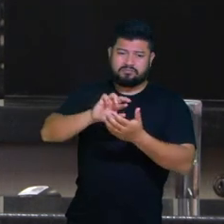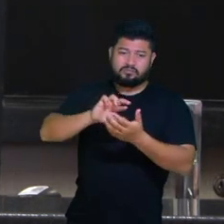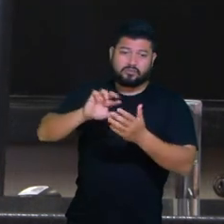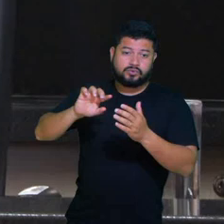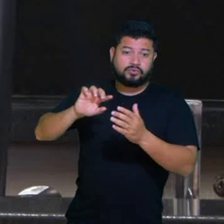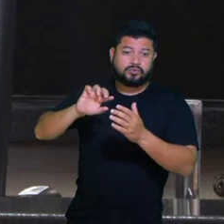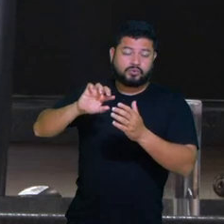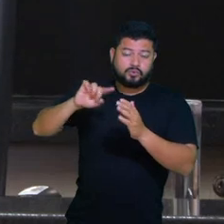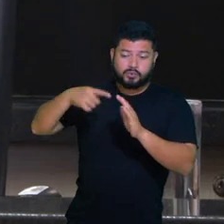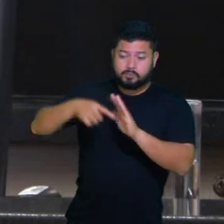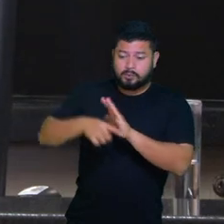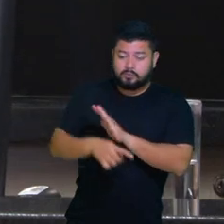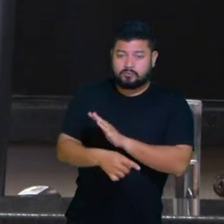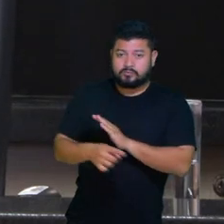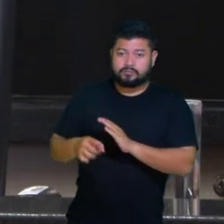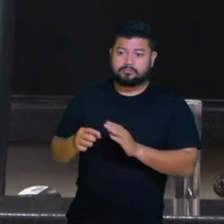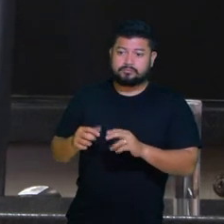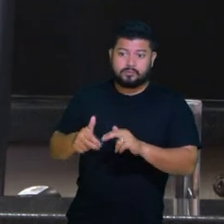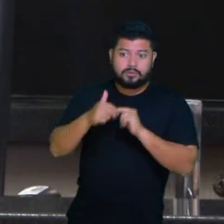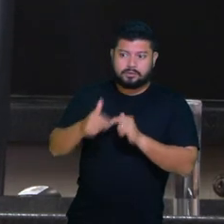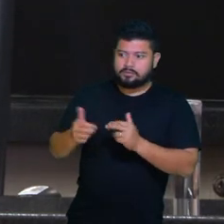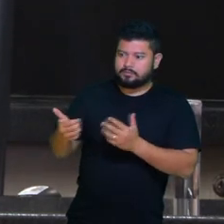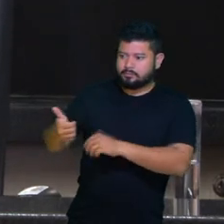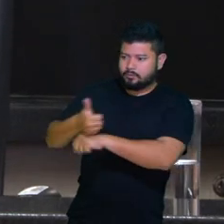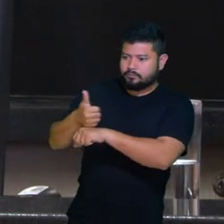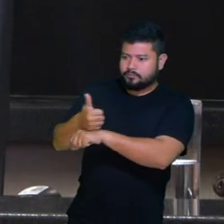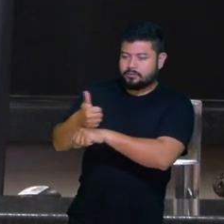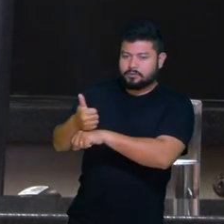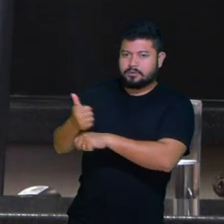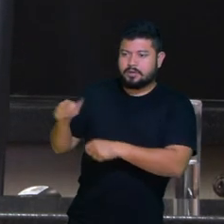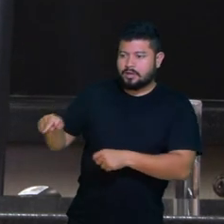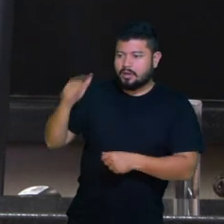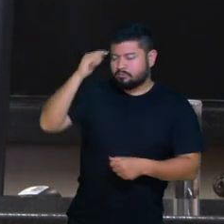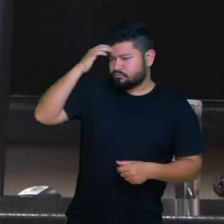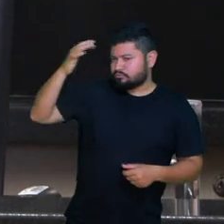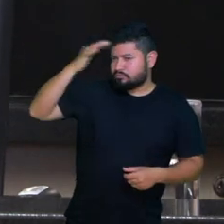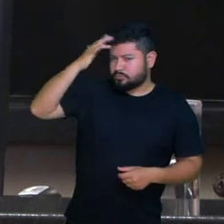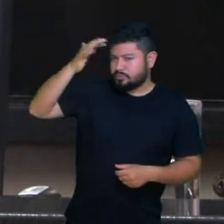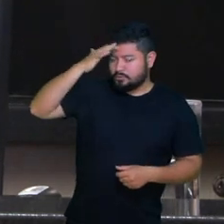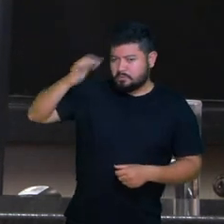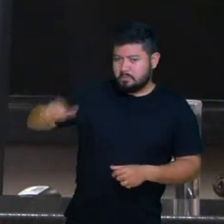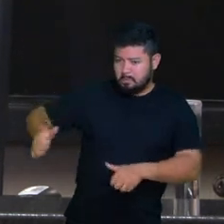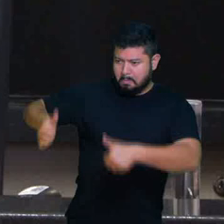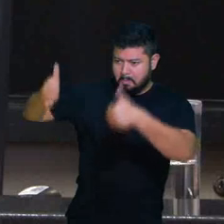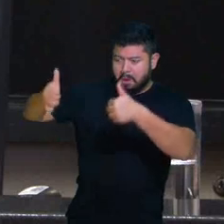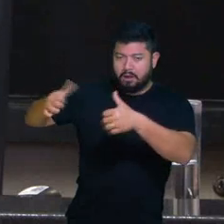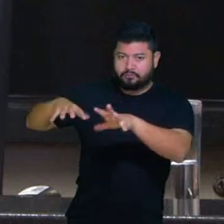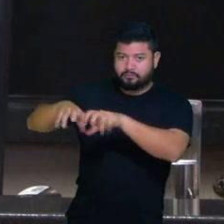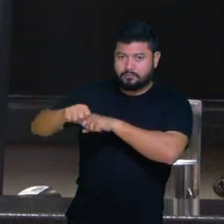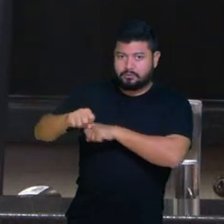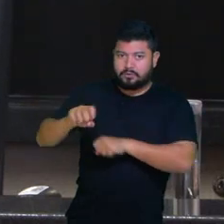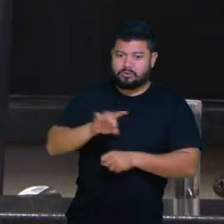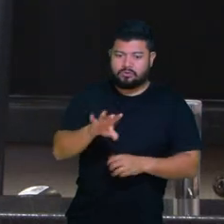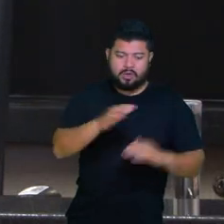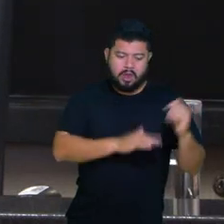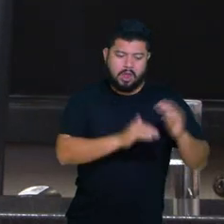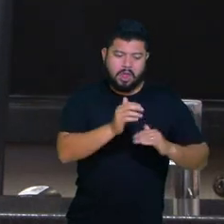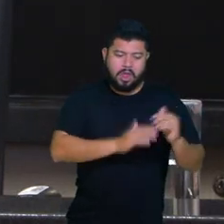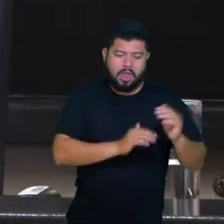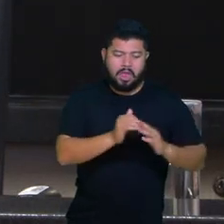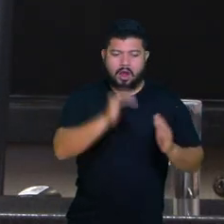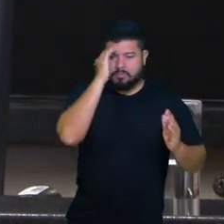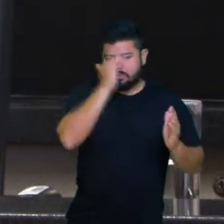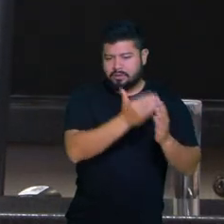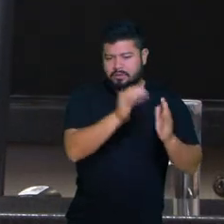profissional bem formado intelectualmente não um mero prático do currículo